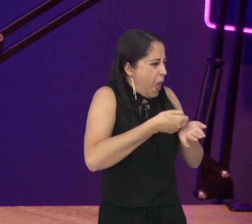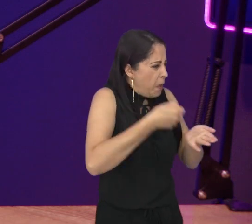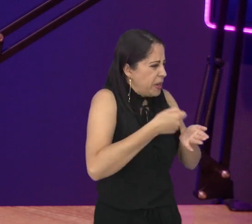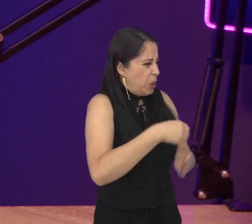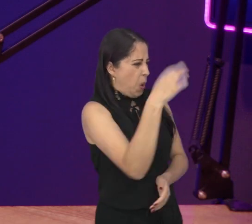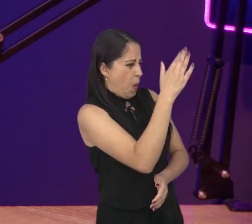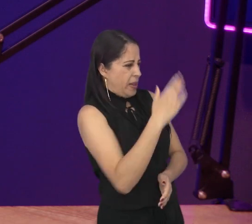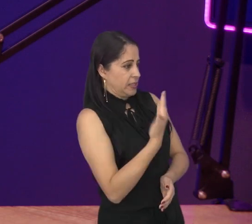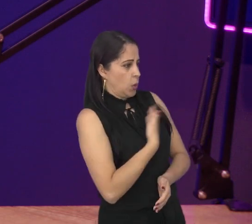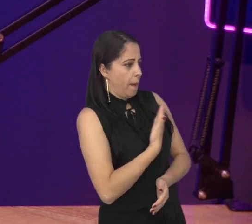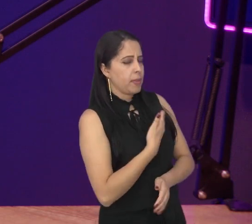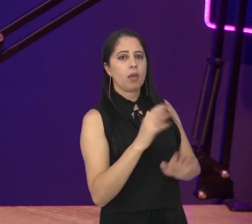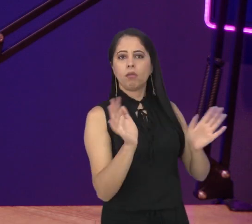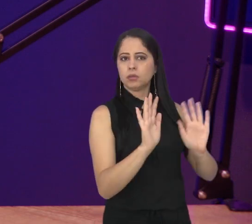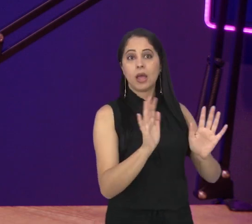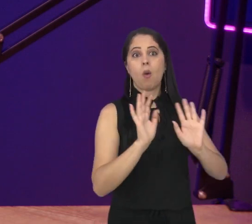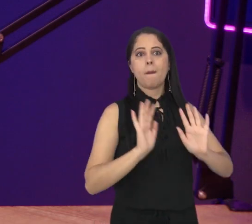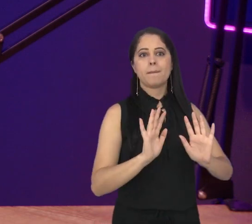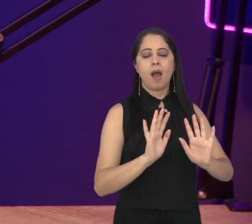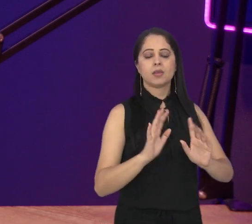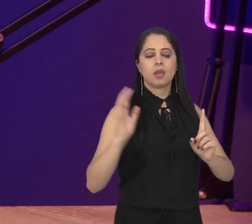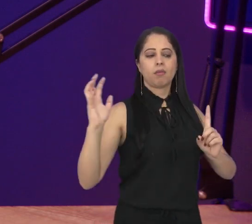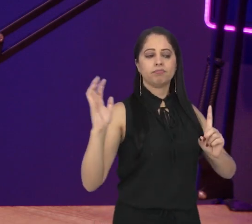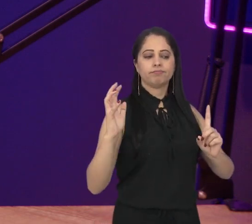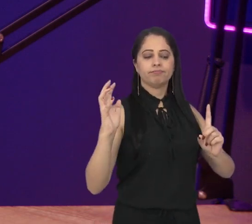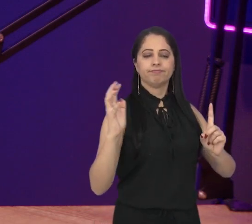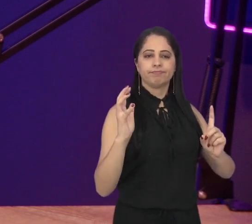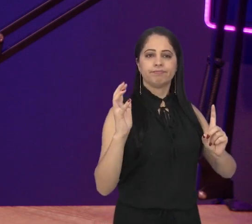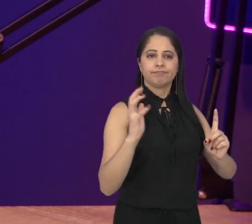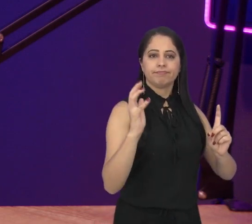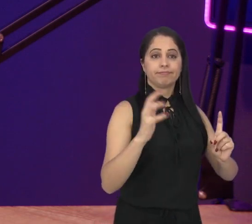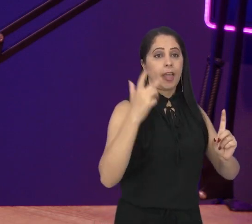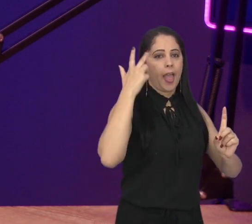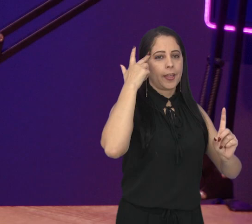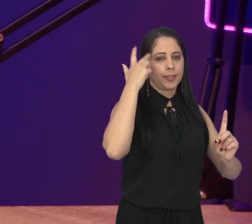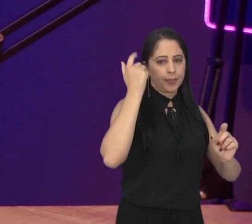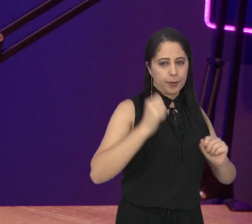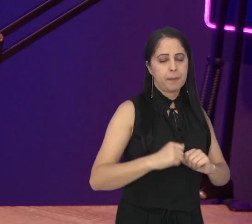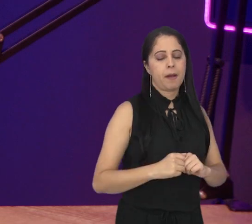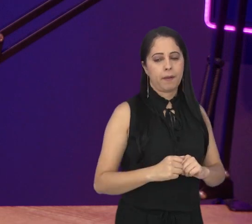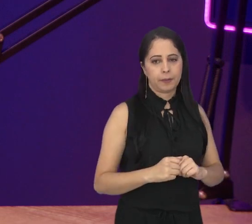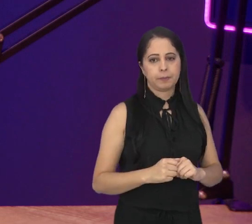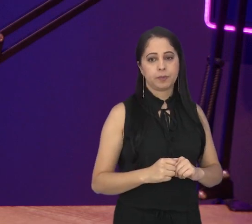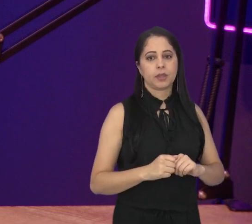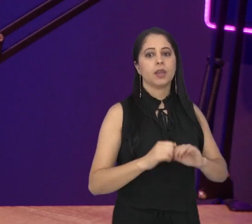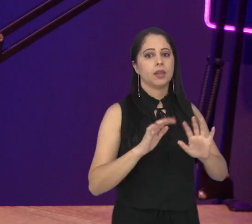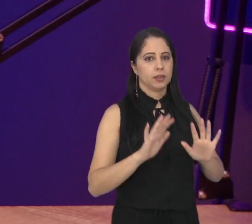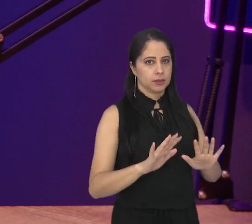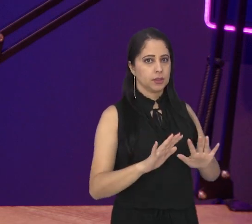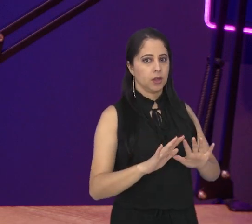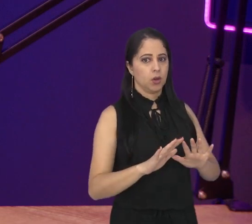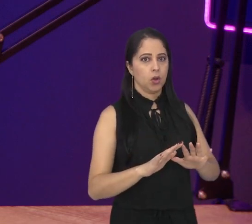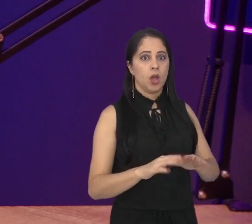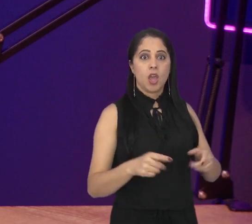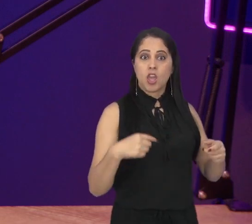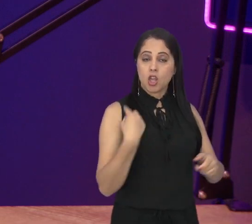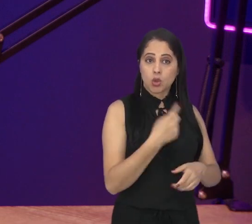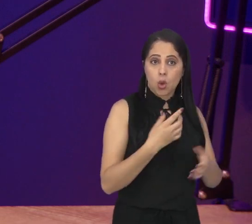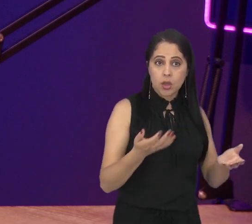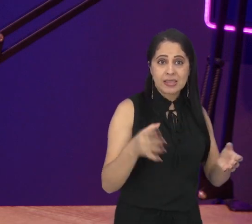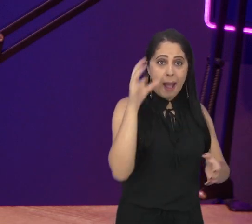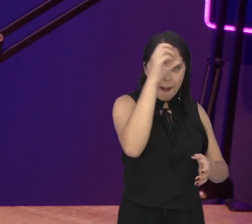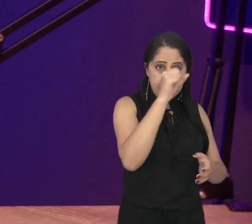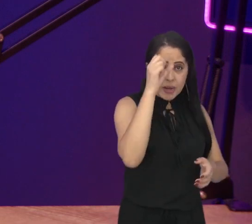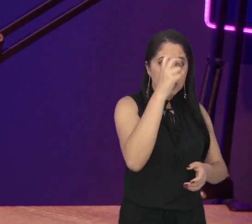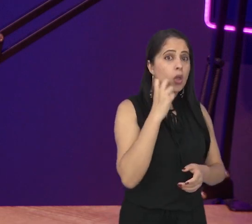do lado dele, mas, assim, a influência que ele tinha no nosso país para que o Brasil pudesse apoiar foi muito grande. E a enxurrada de